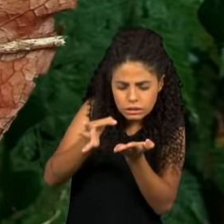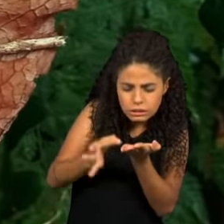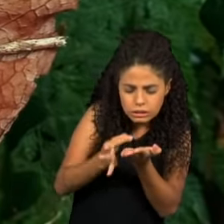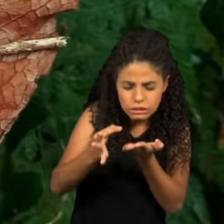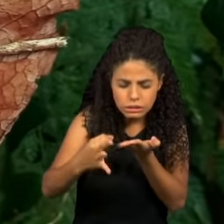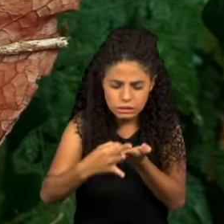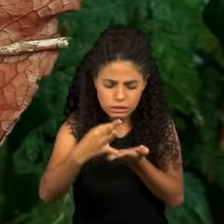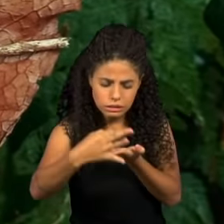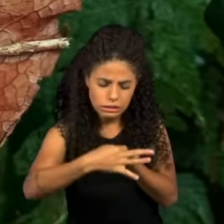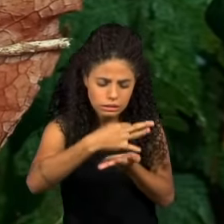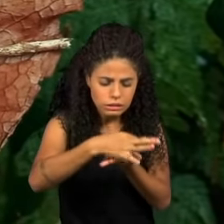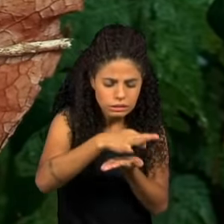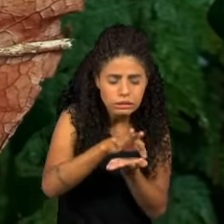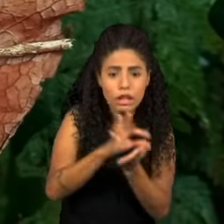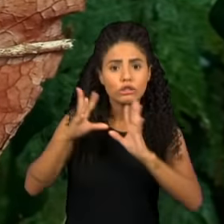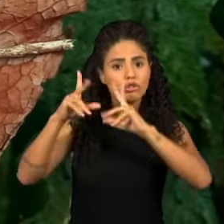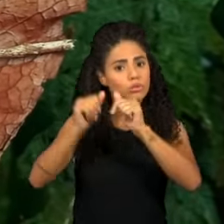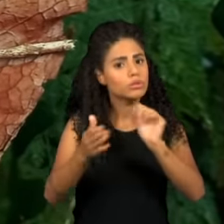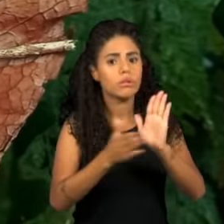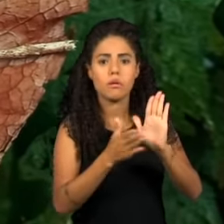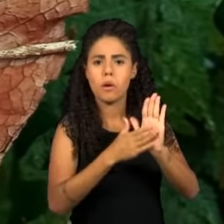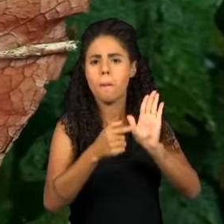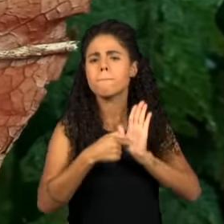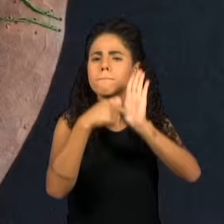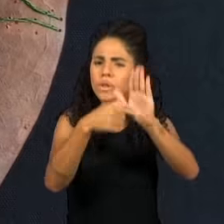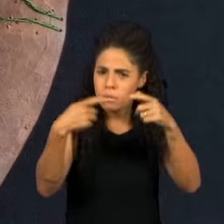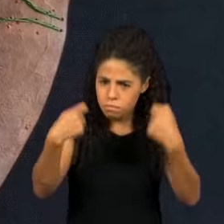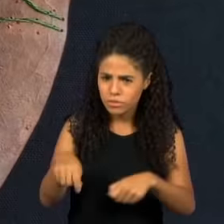dessas peças para esses projetos de conservação, né?